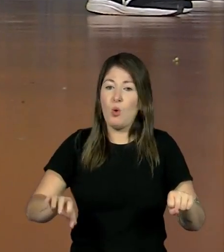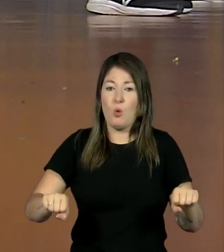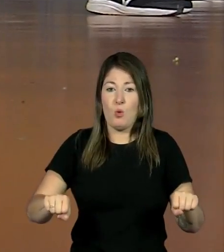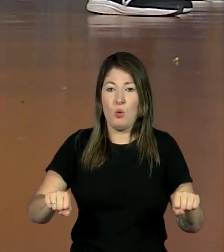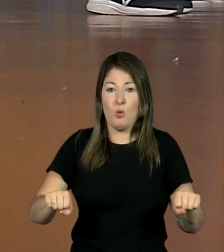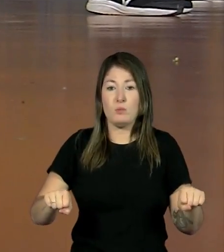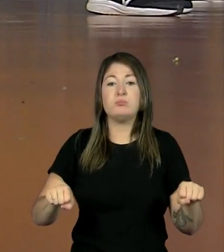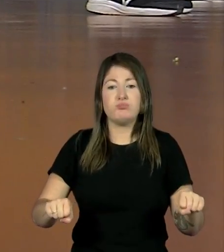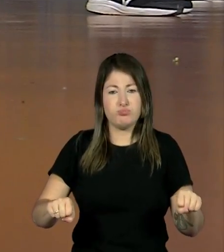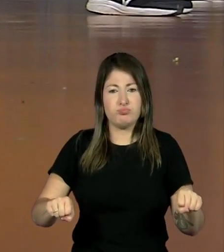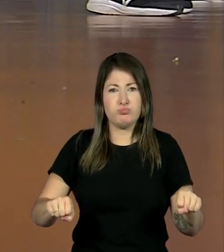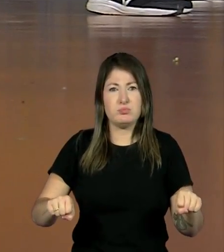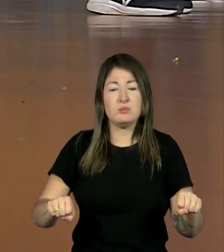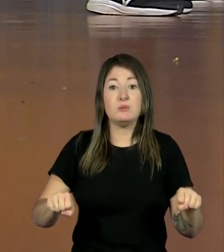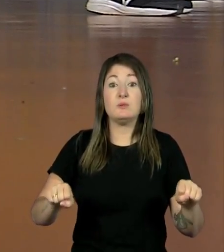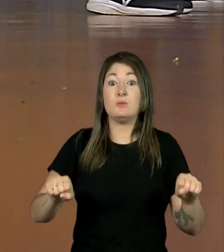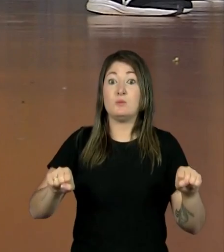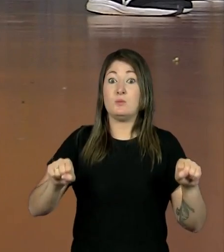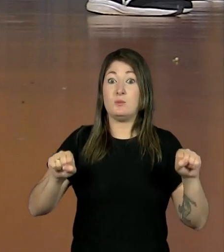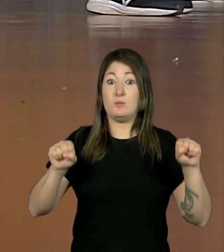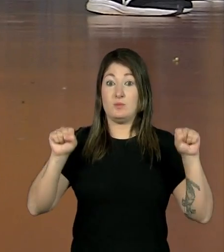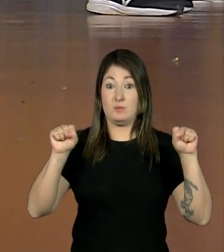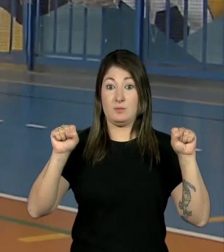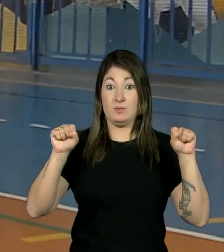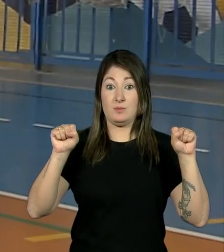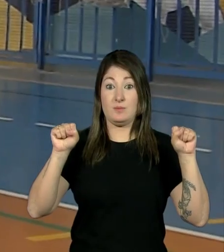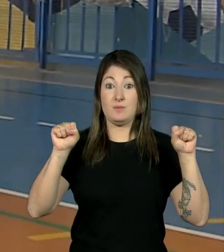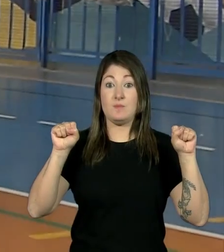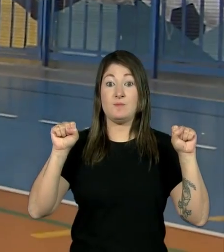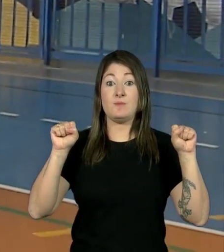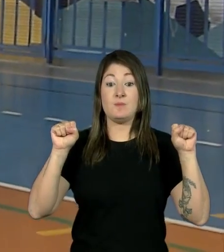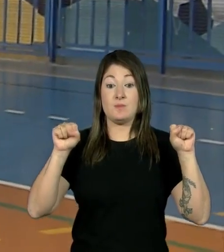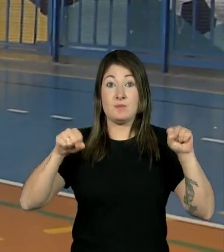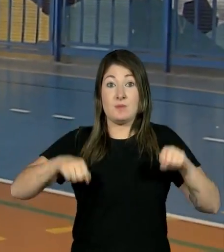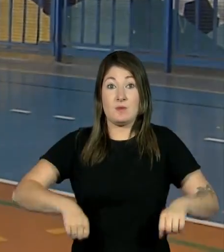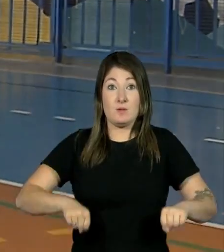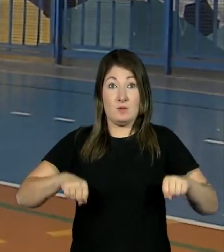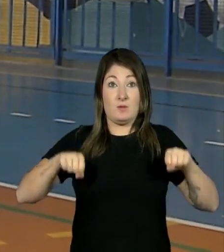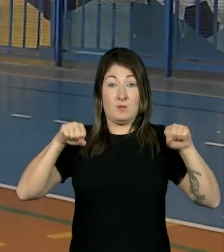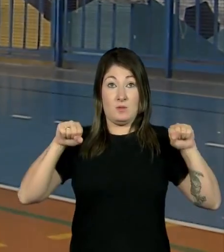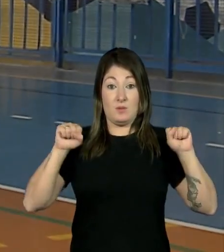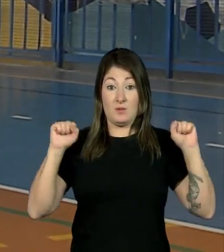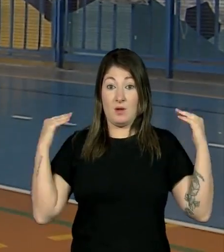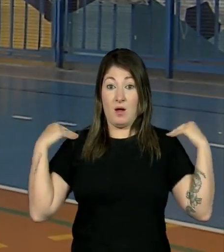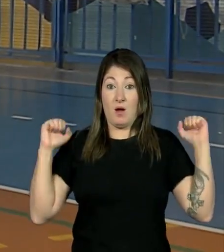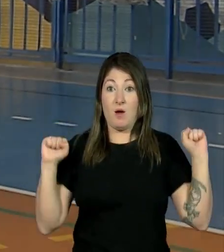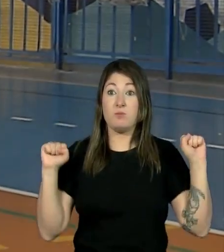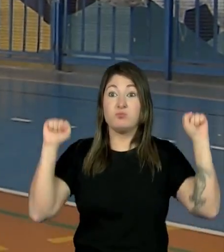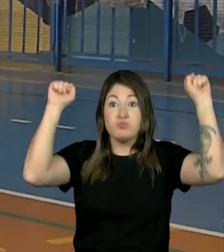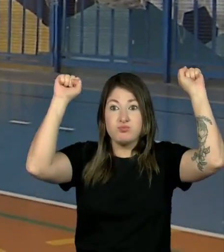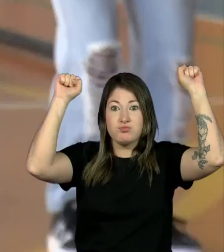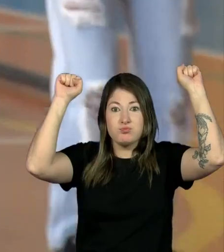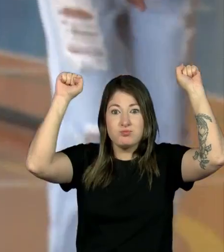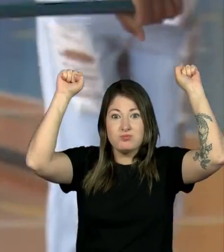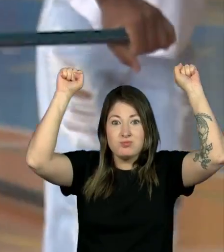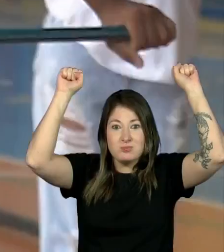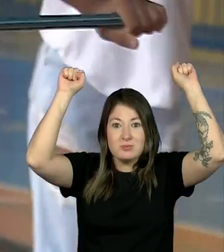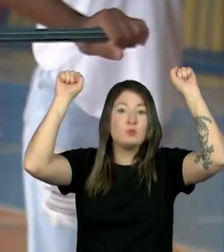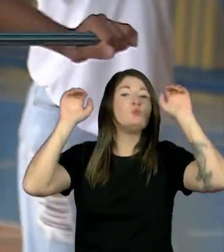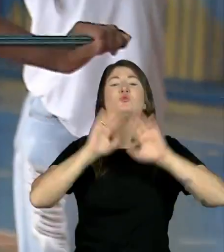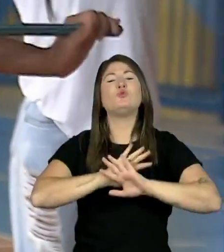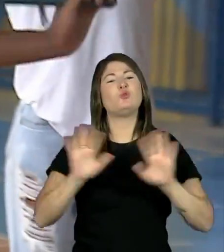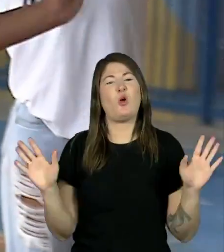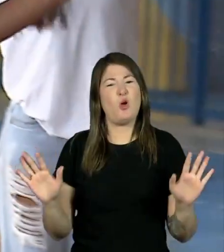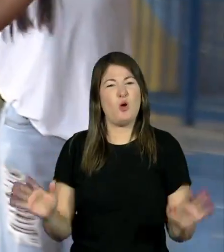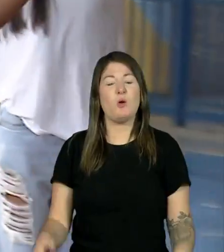Pega, puxa, raspando o bastão no corpo e vai para cima. Para